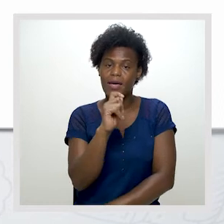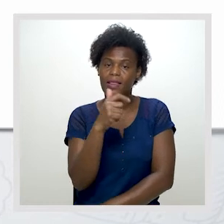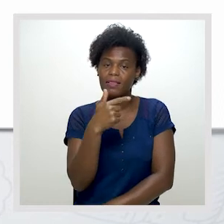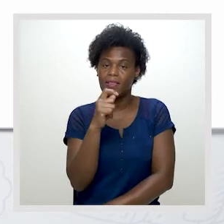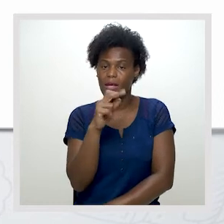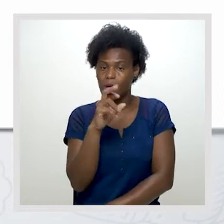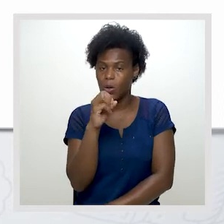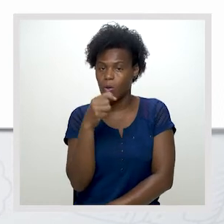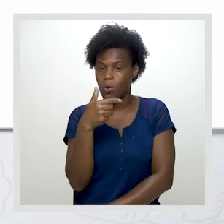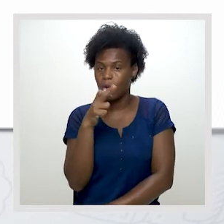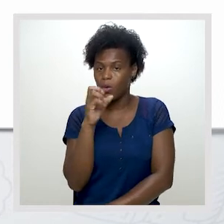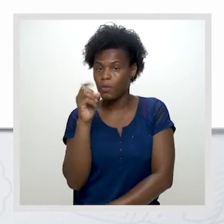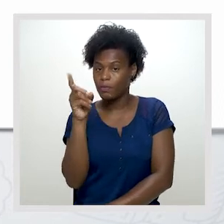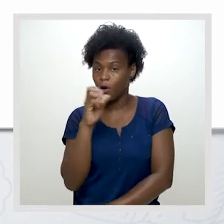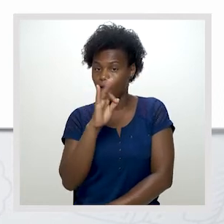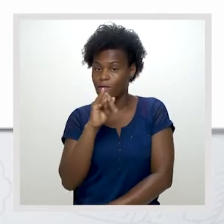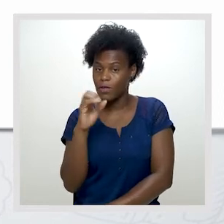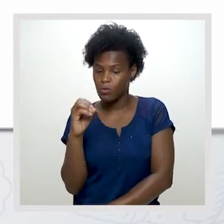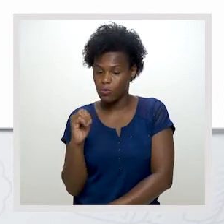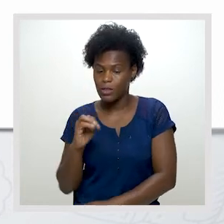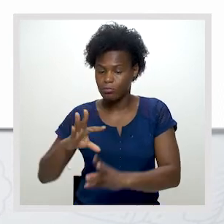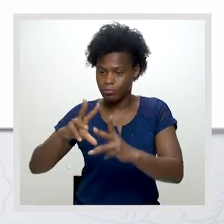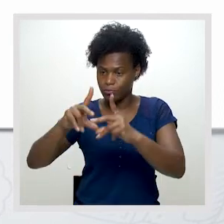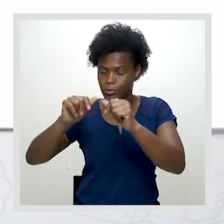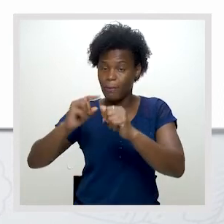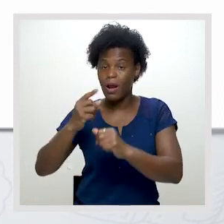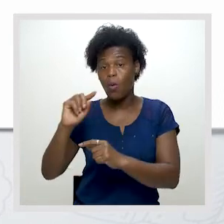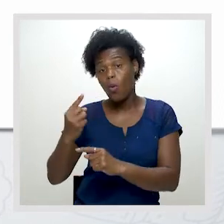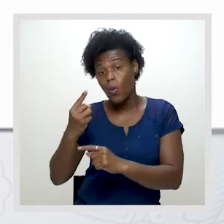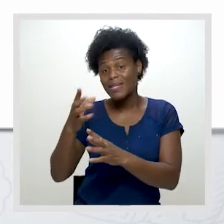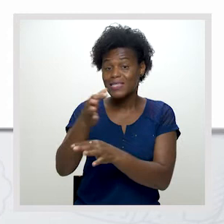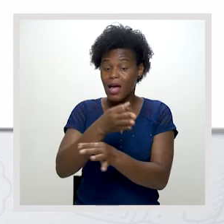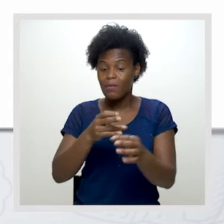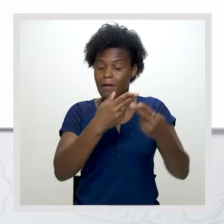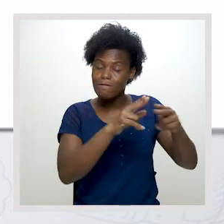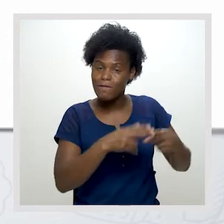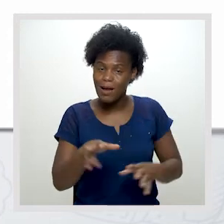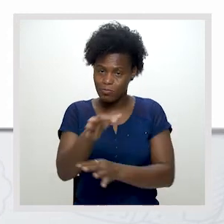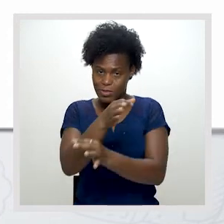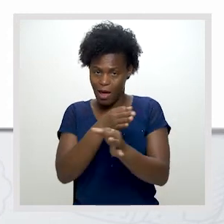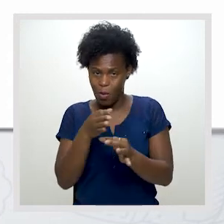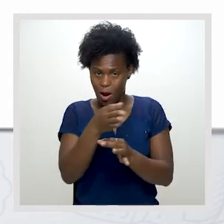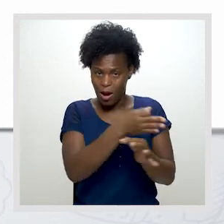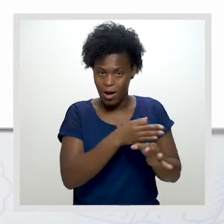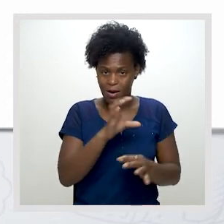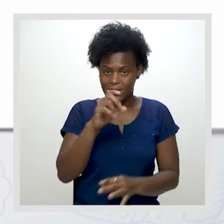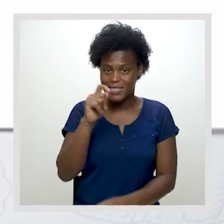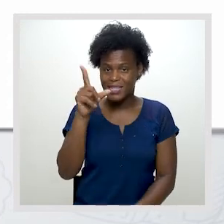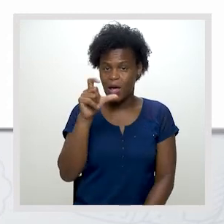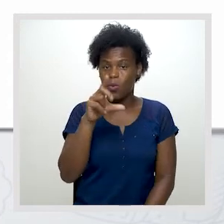heterotróficos tiveram essa evolução para unicelulares e multicelulares. Esta evolução